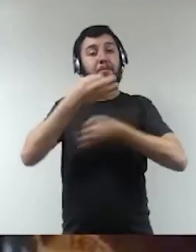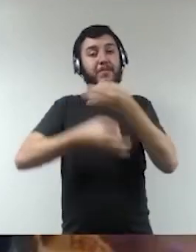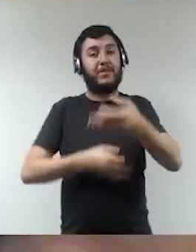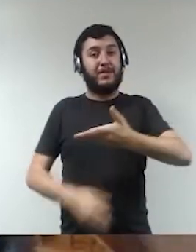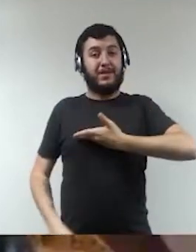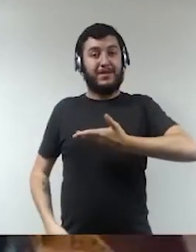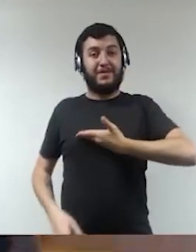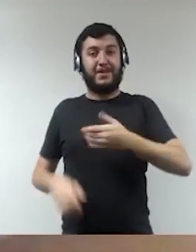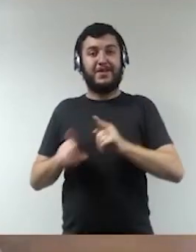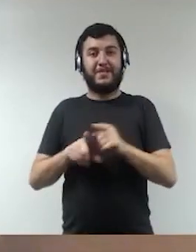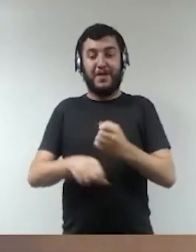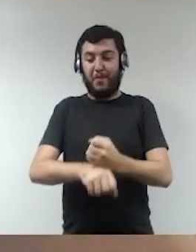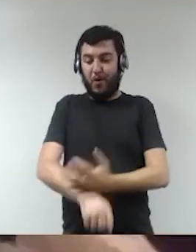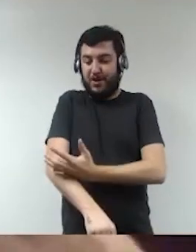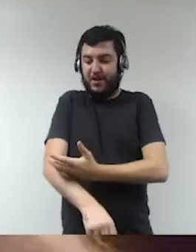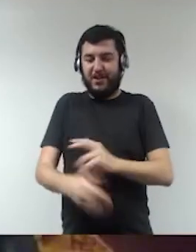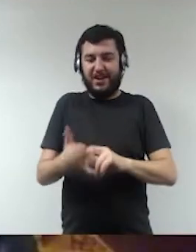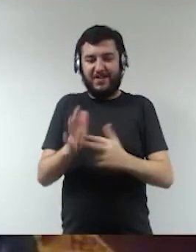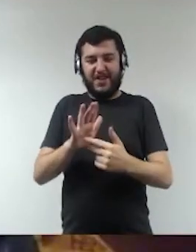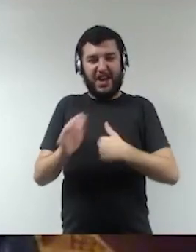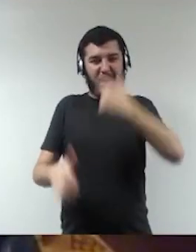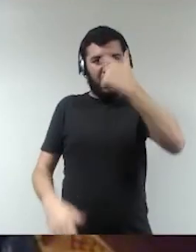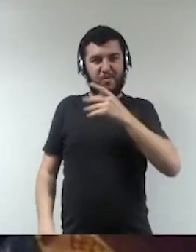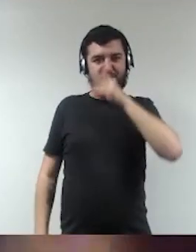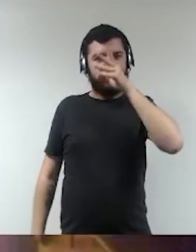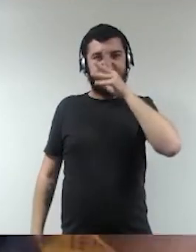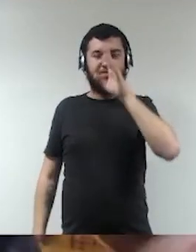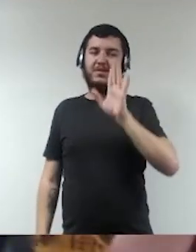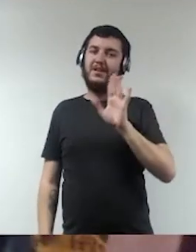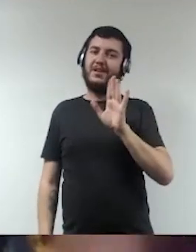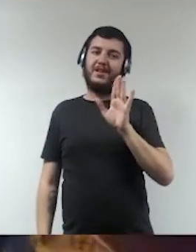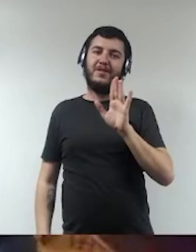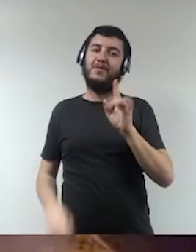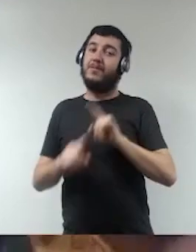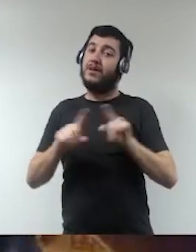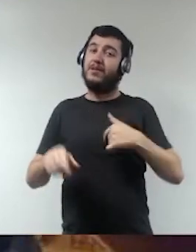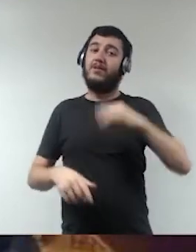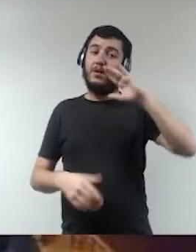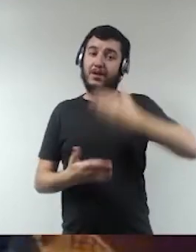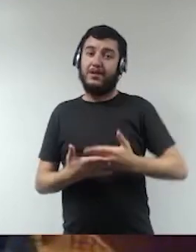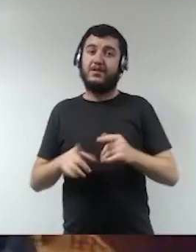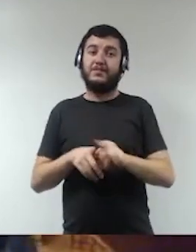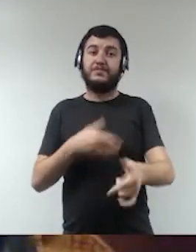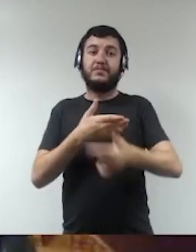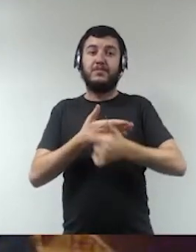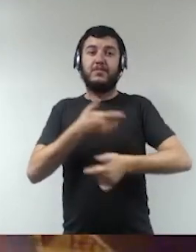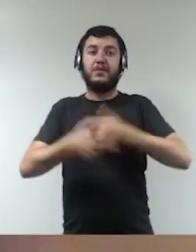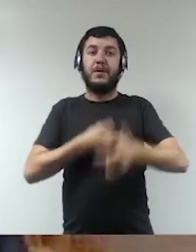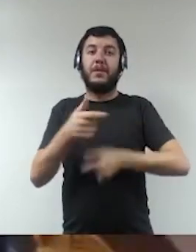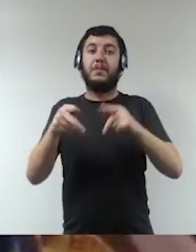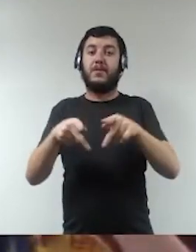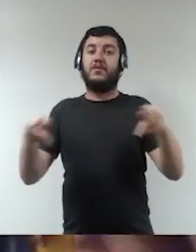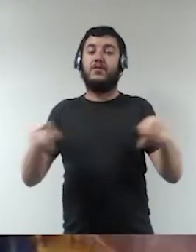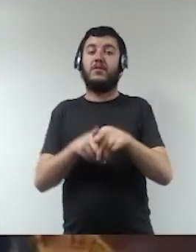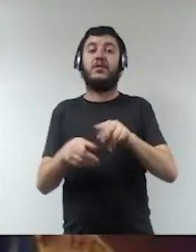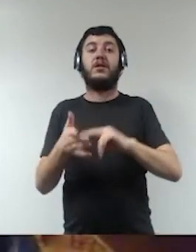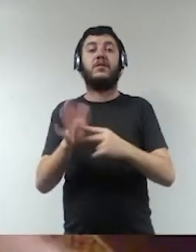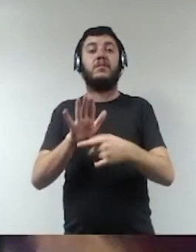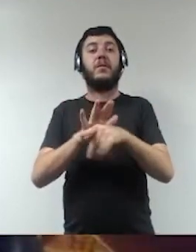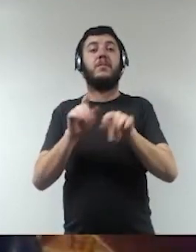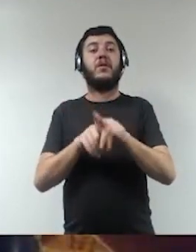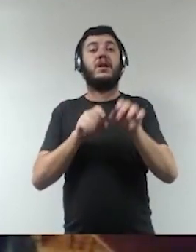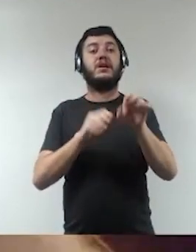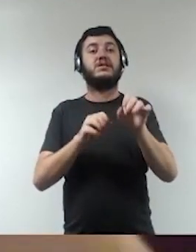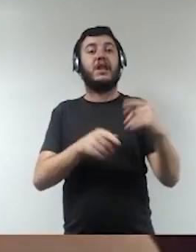é sem nenhum assim, exagero, mas é porque realmente eu acredito que a nossa função como professores é fomentar uma nova geração